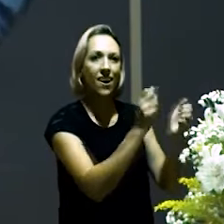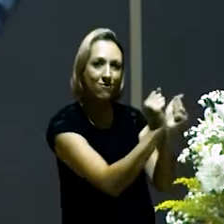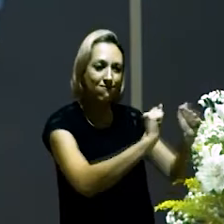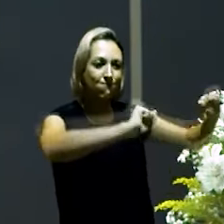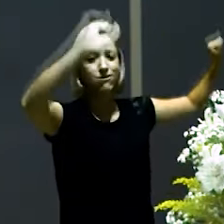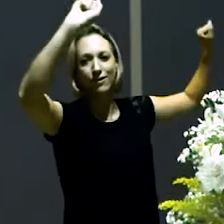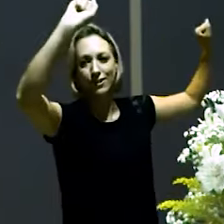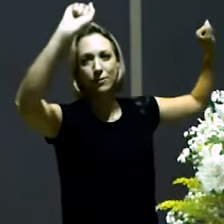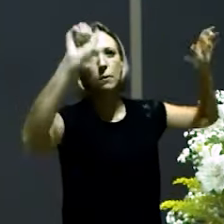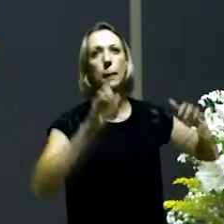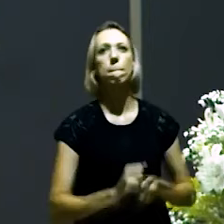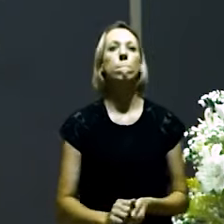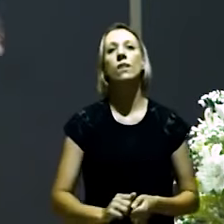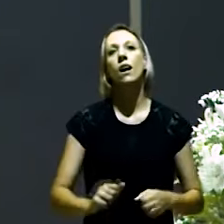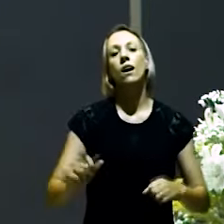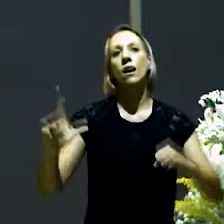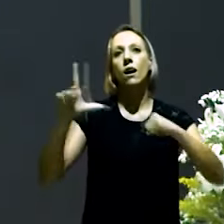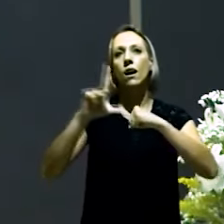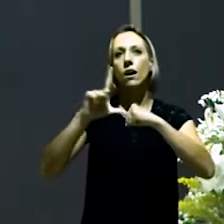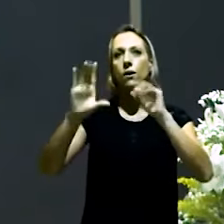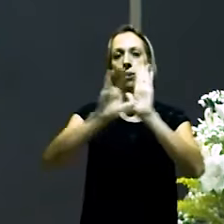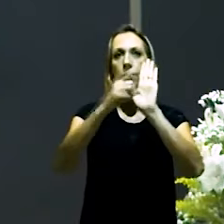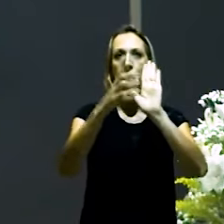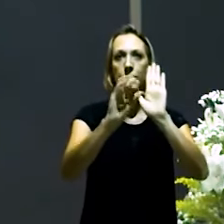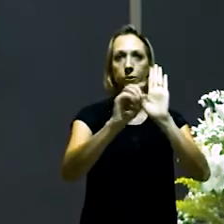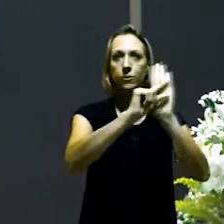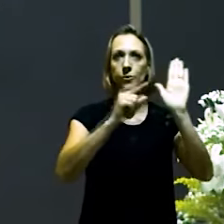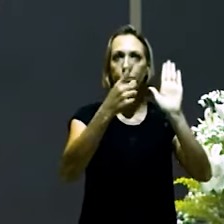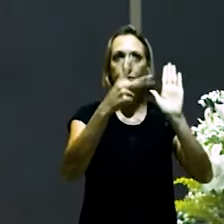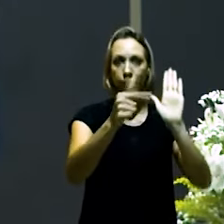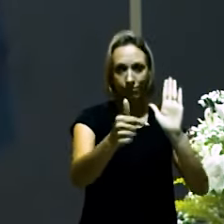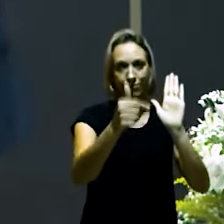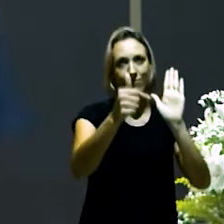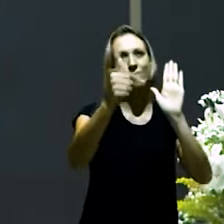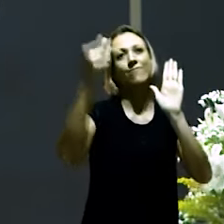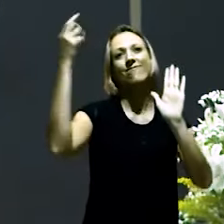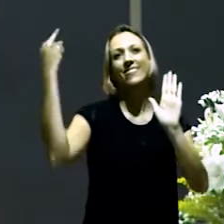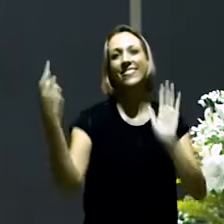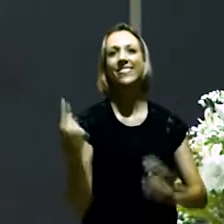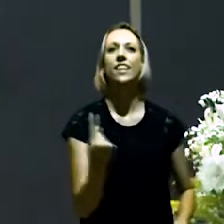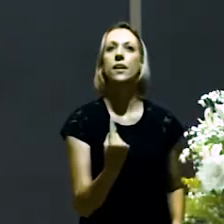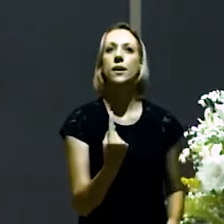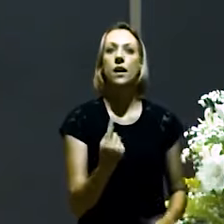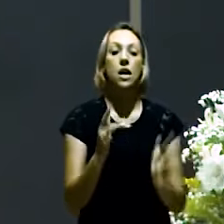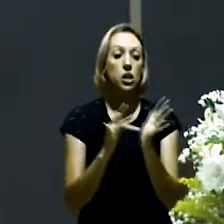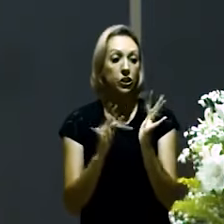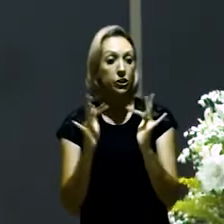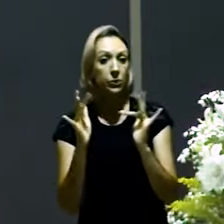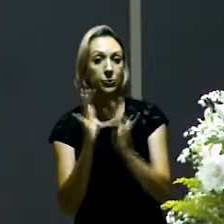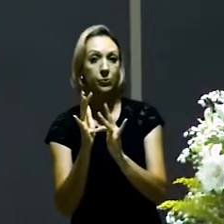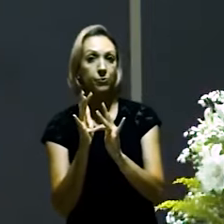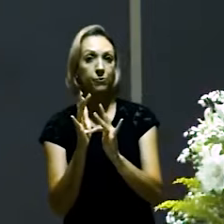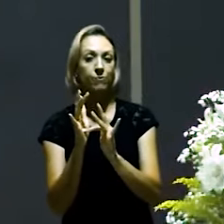Jesus. Lucas capítulo 10, versículo 17, alguém volta dizendo assim: Jesus, pelo teu nome até os